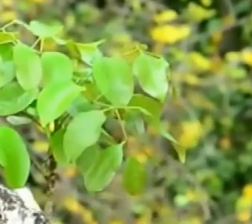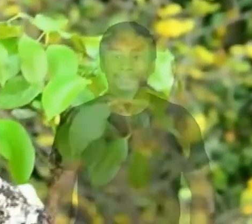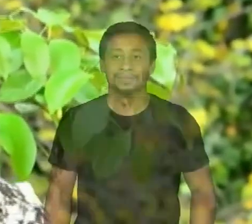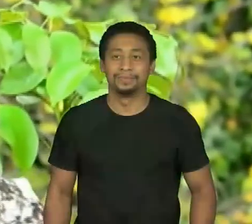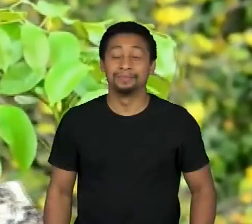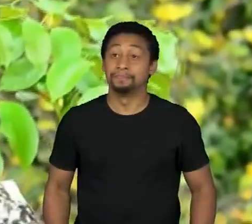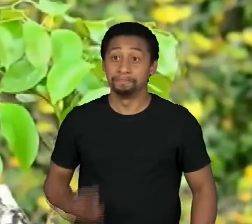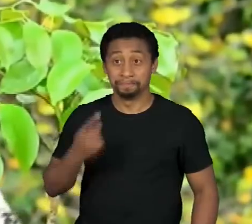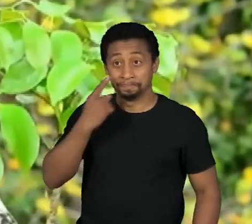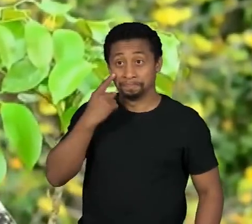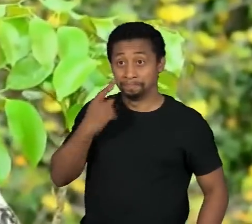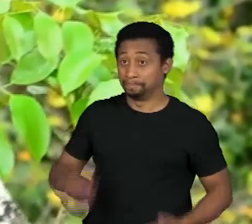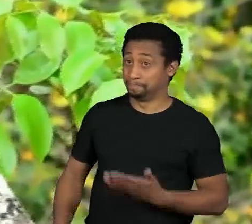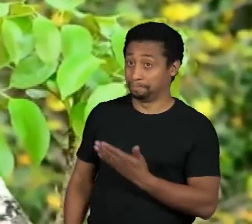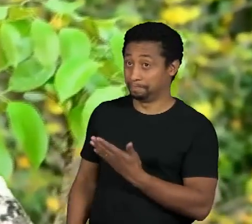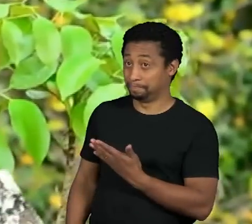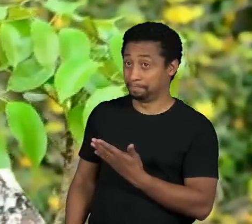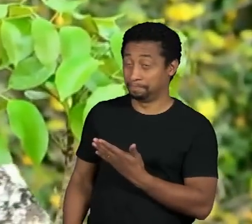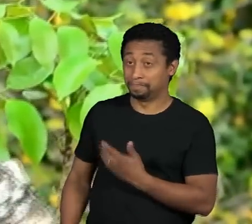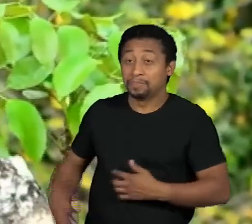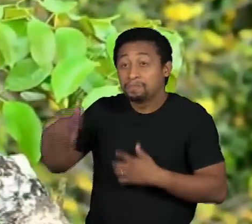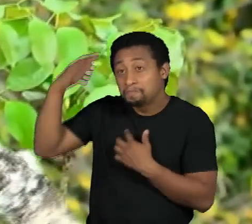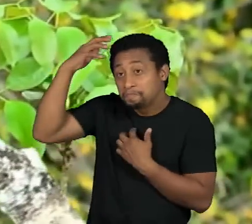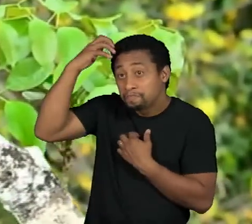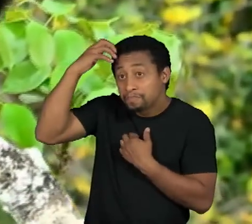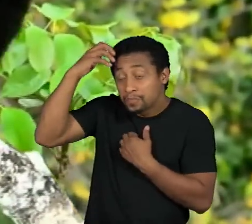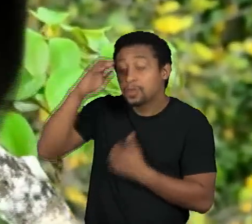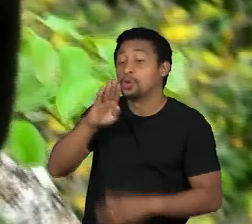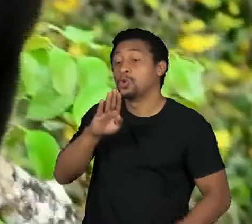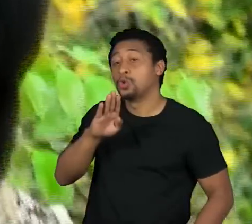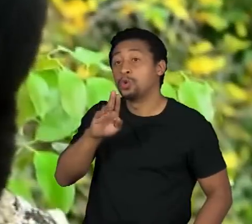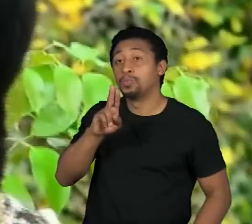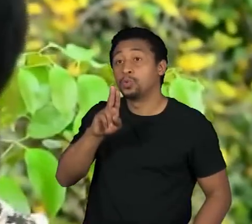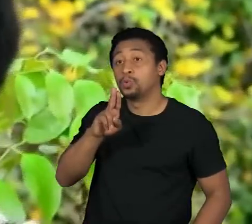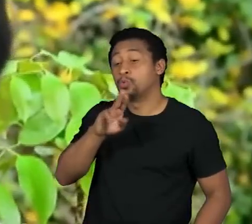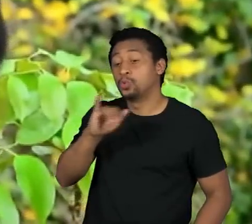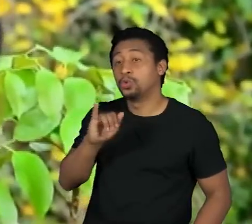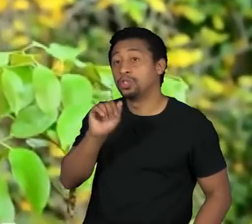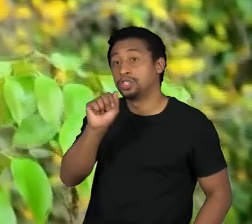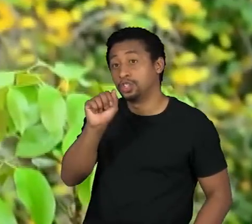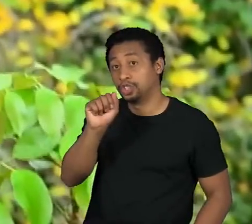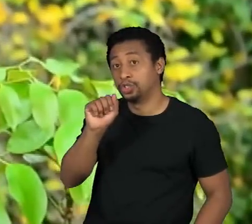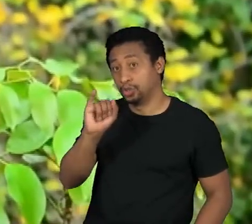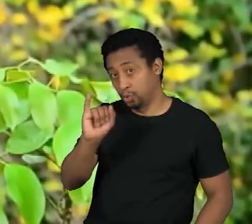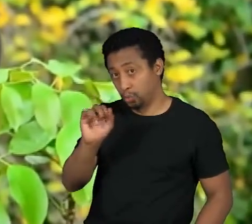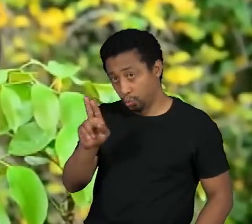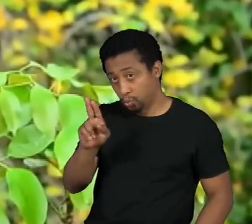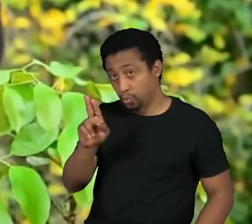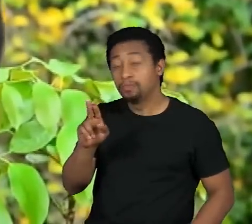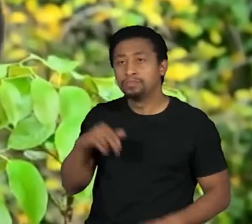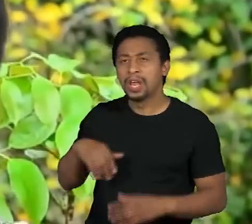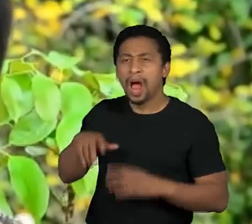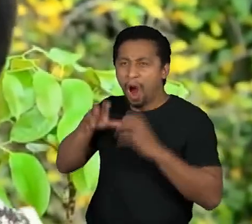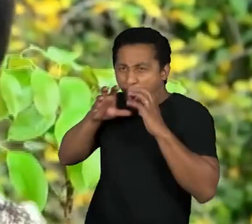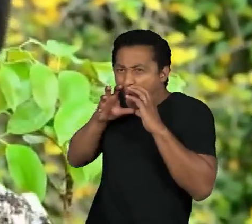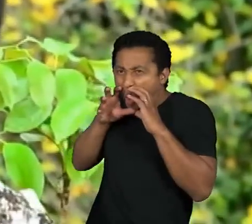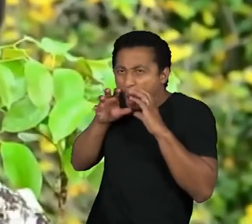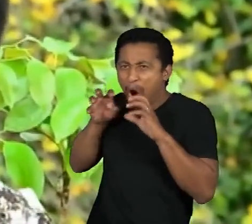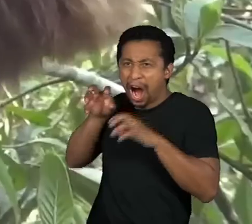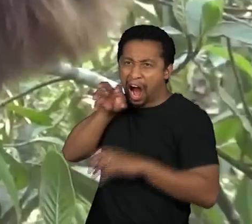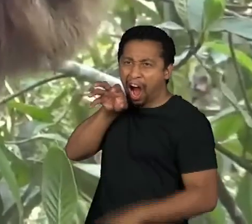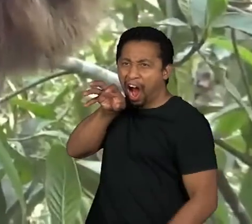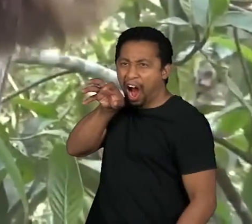Essa é a linguagem dos bugios. O ronco, segundo os cientistas, é uma forma de demarcar o